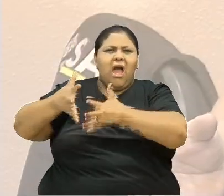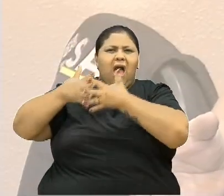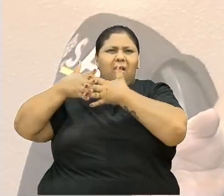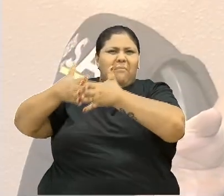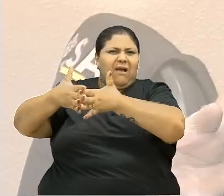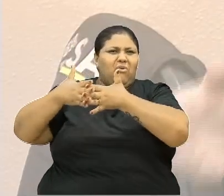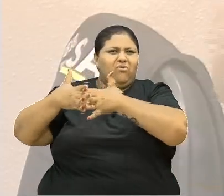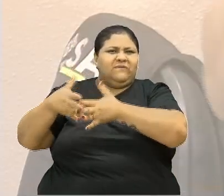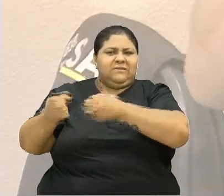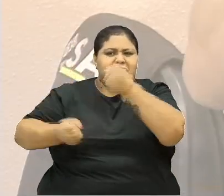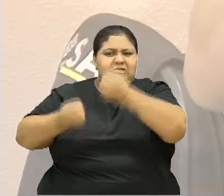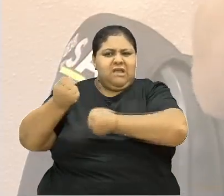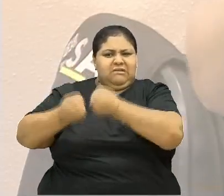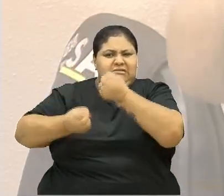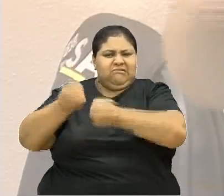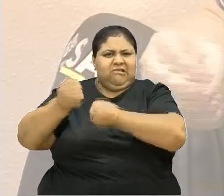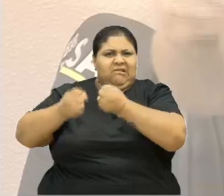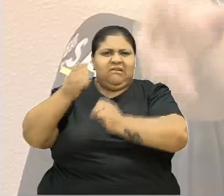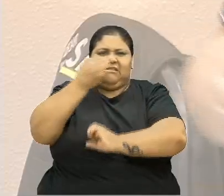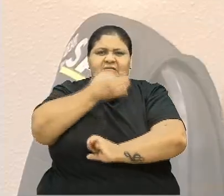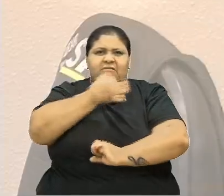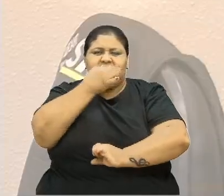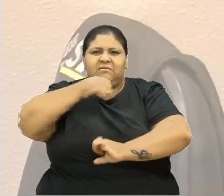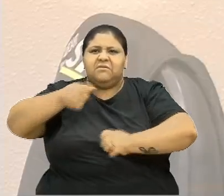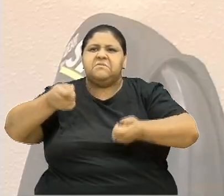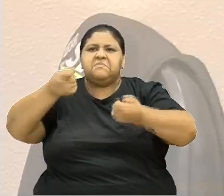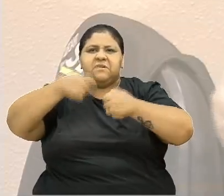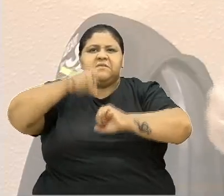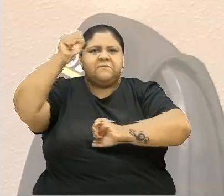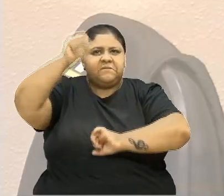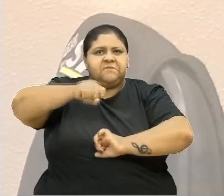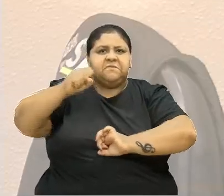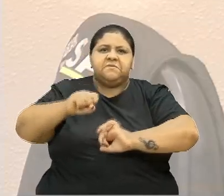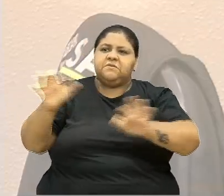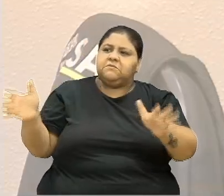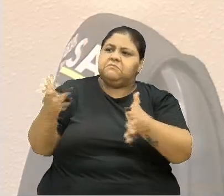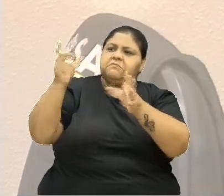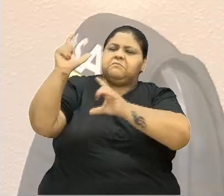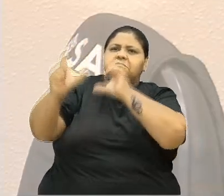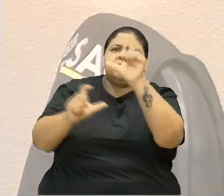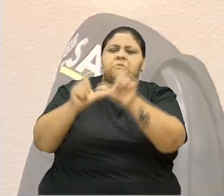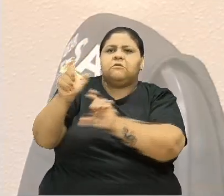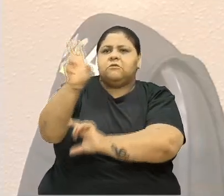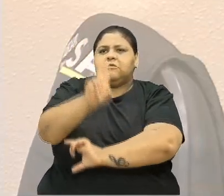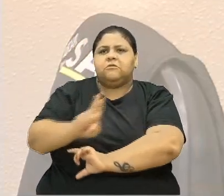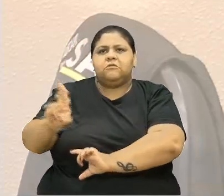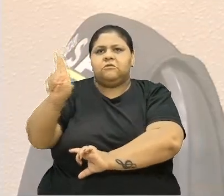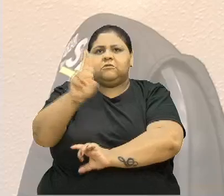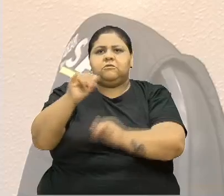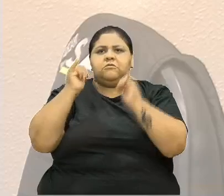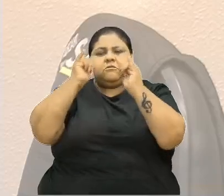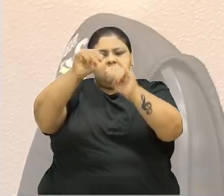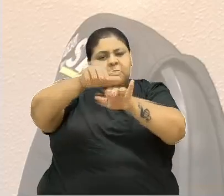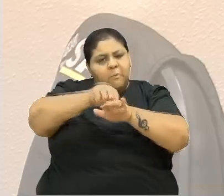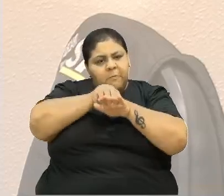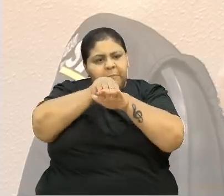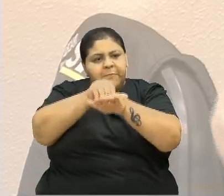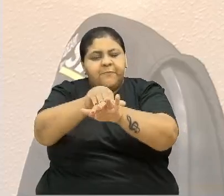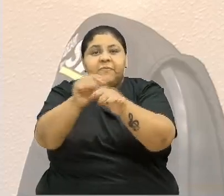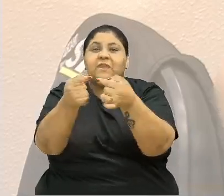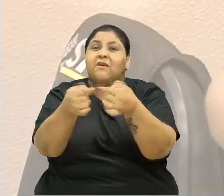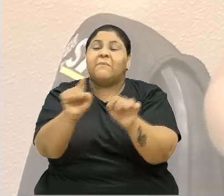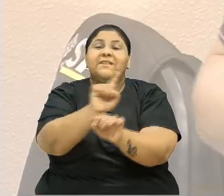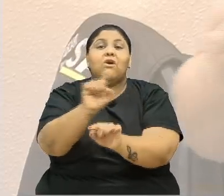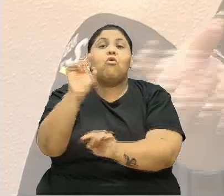Caxias do Sul. Nós precisamos, sim, incentivar que as pessoas usem o transporte público, mas não